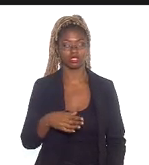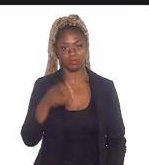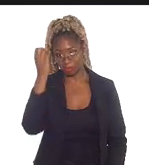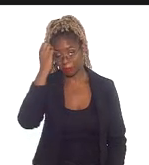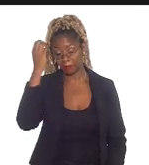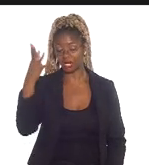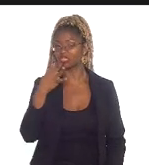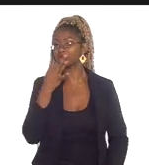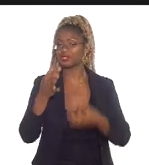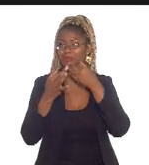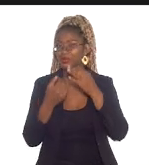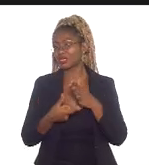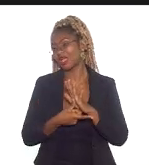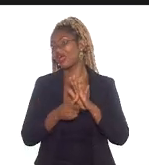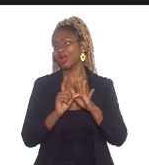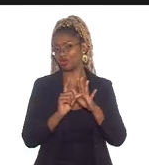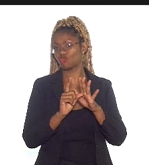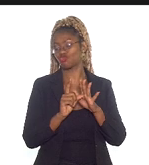comentar anteriormente.